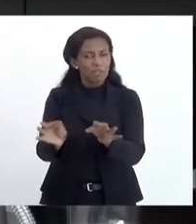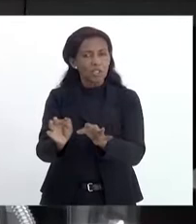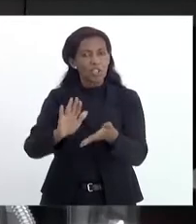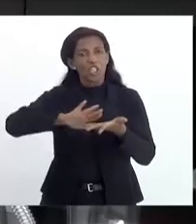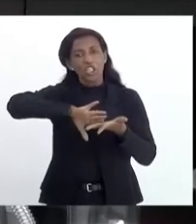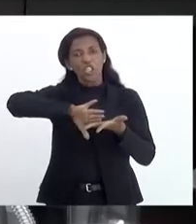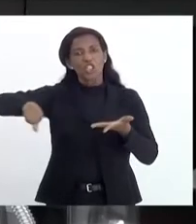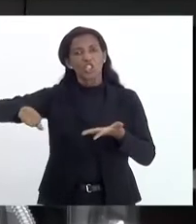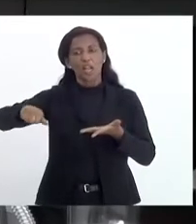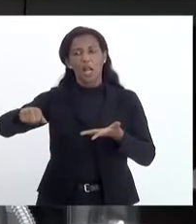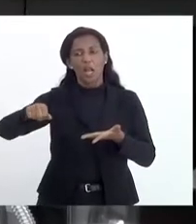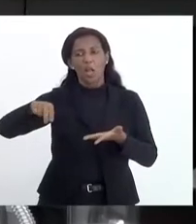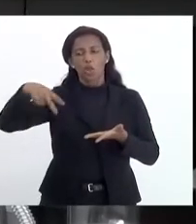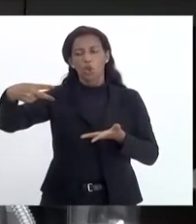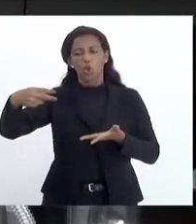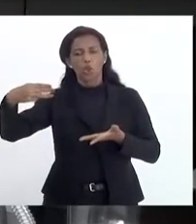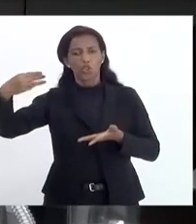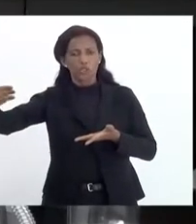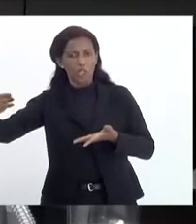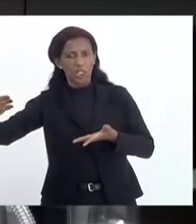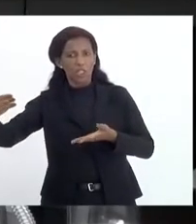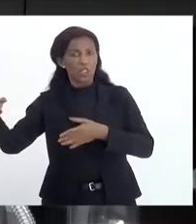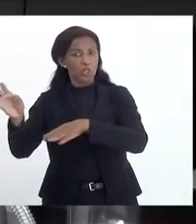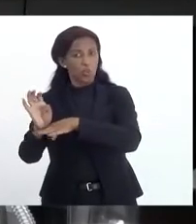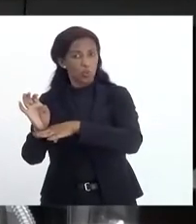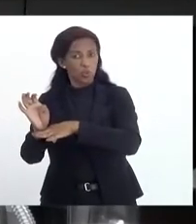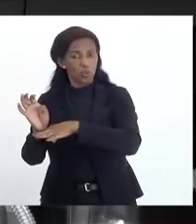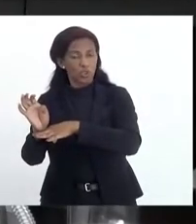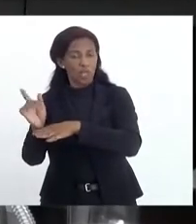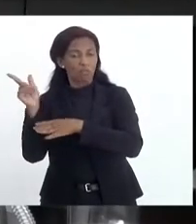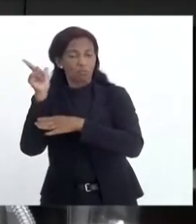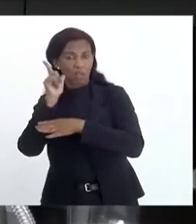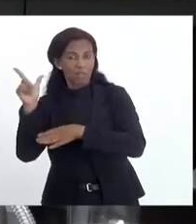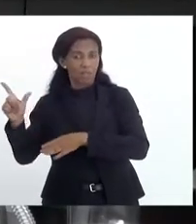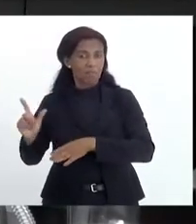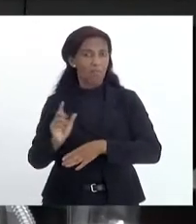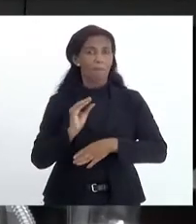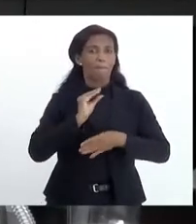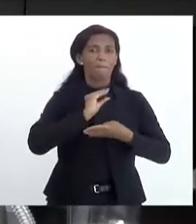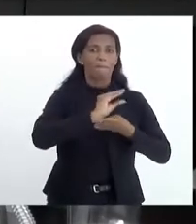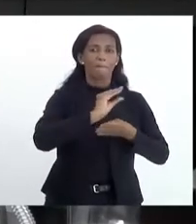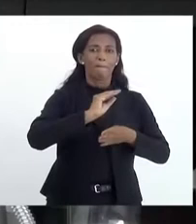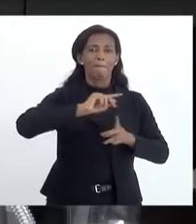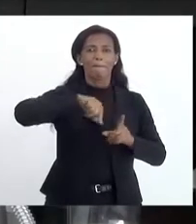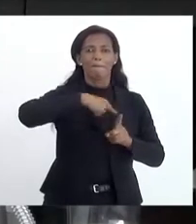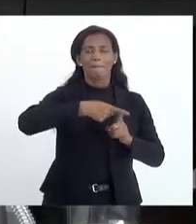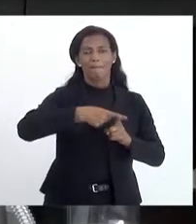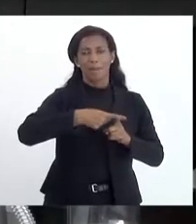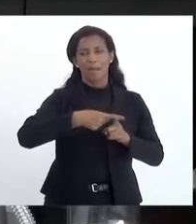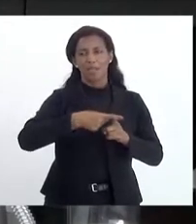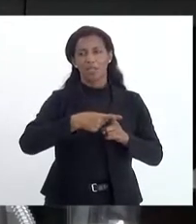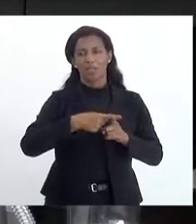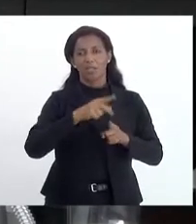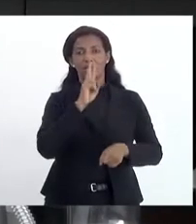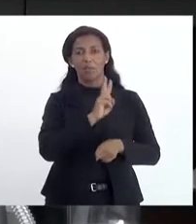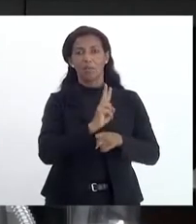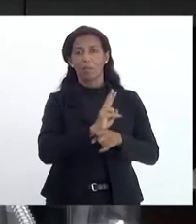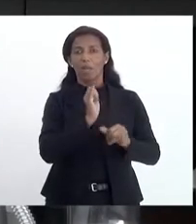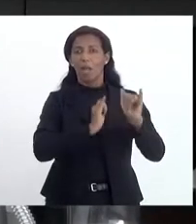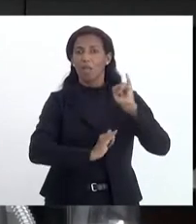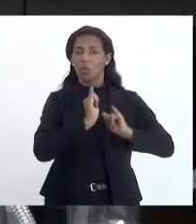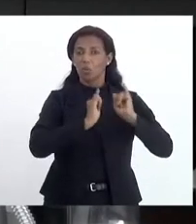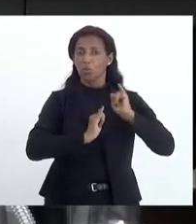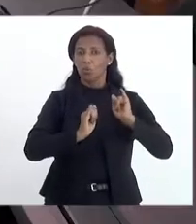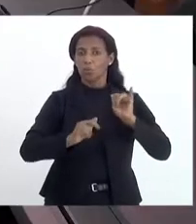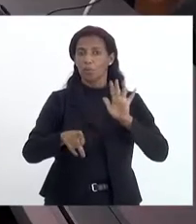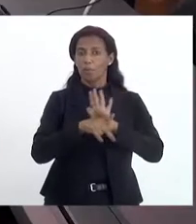dupla e a tripla, e o Estado vai arrecadar mais e vai proteger a indústria nossa, regional. Deputado, então, a ideia é